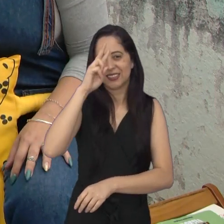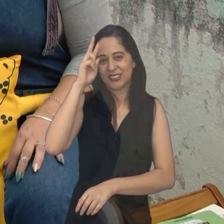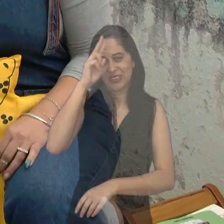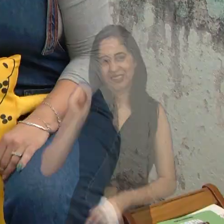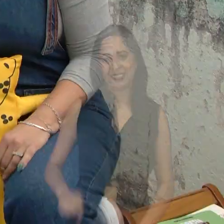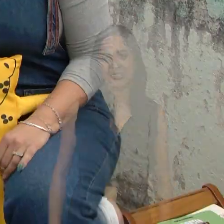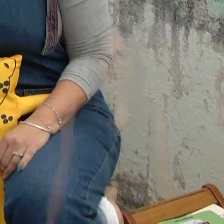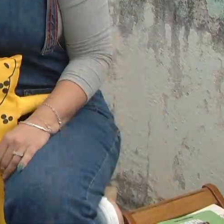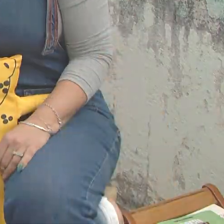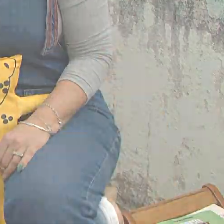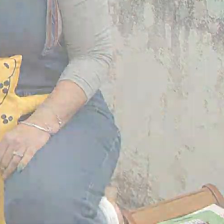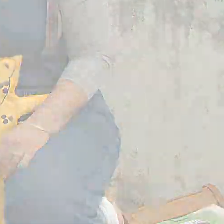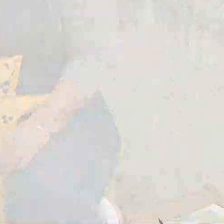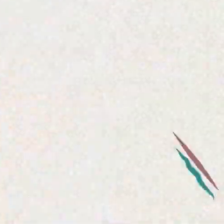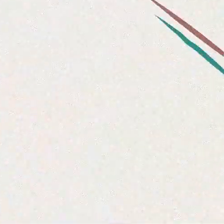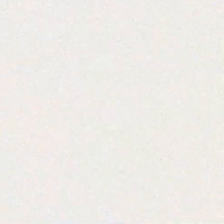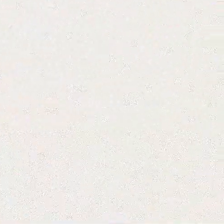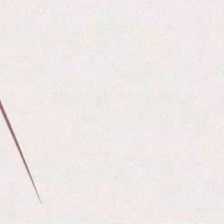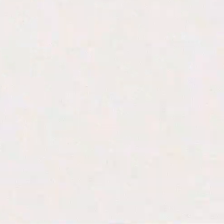histórias. Não saia daí!